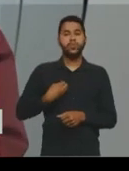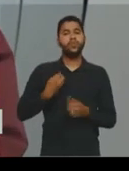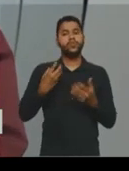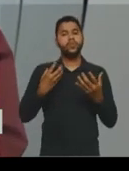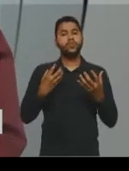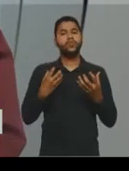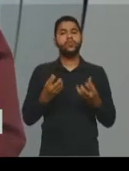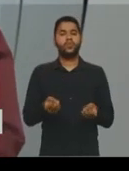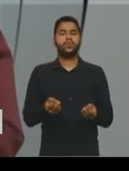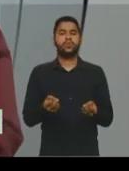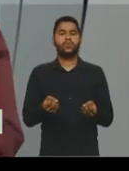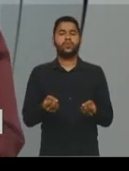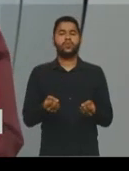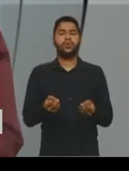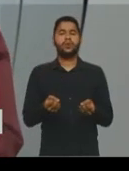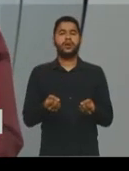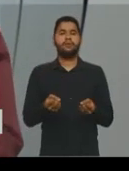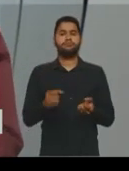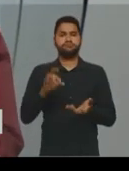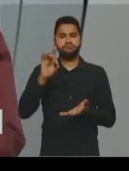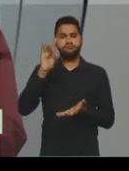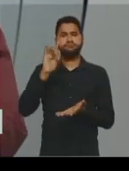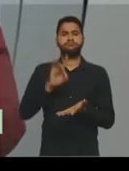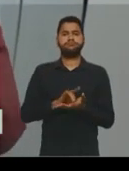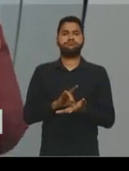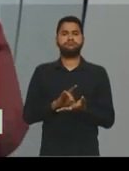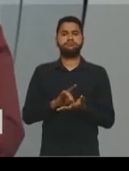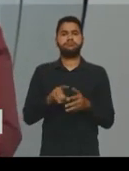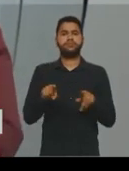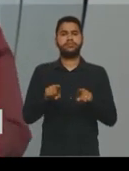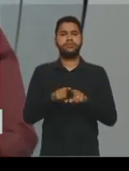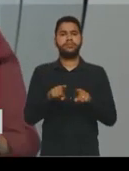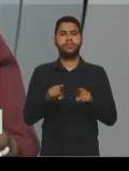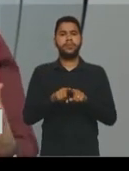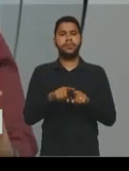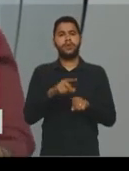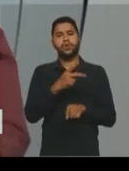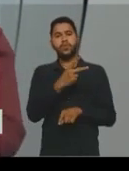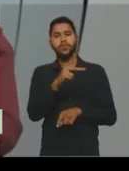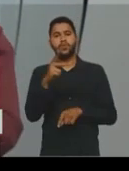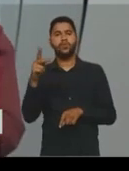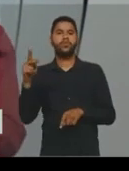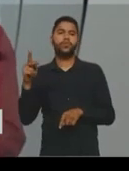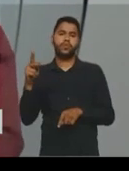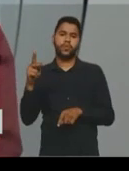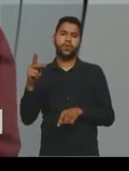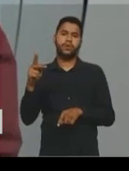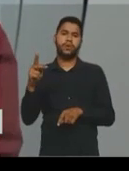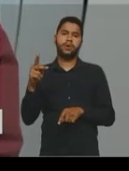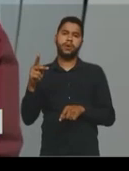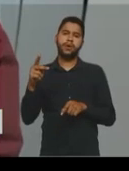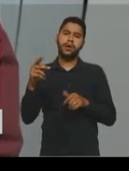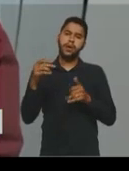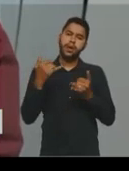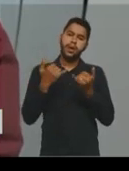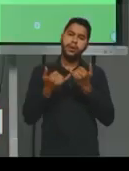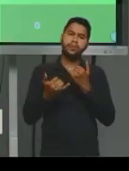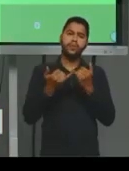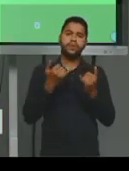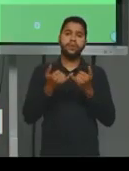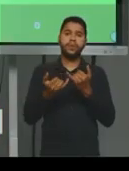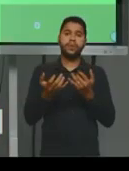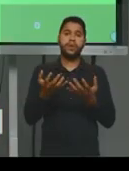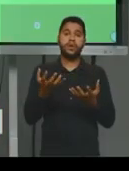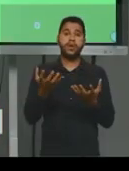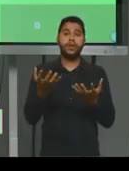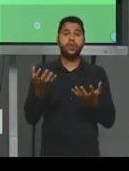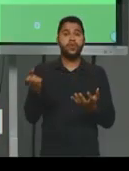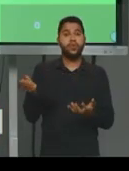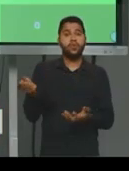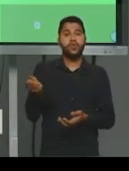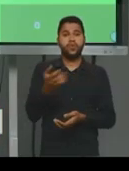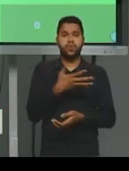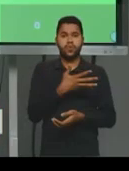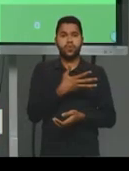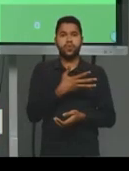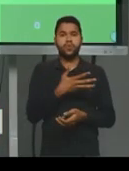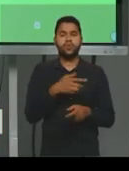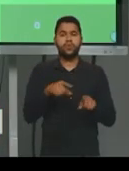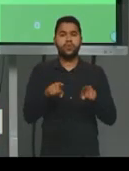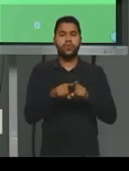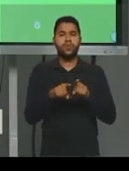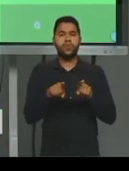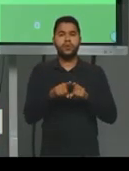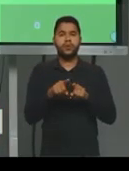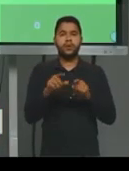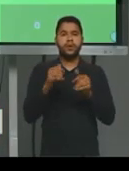aceitar a sua realidade e aceitar do outro, aproximar. Buscar o novo, né, buscar professor? o novo e buscar